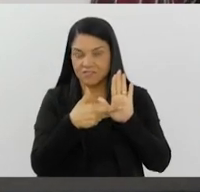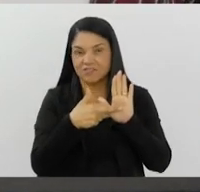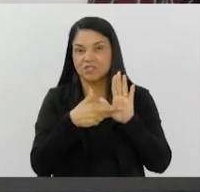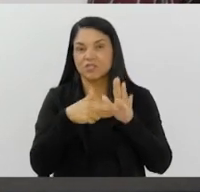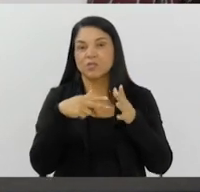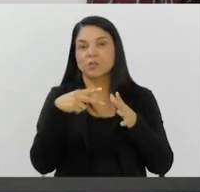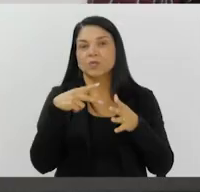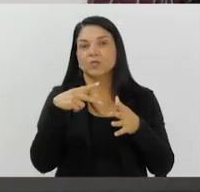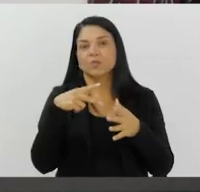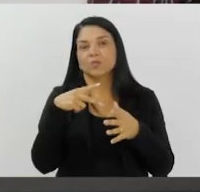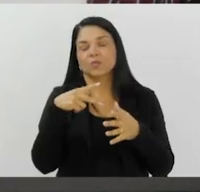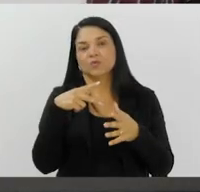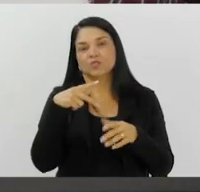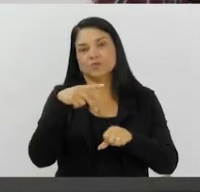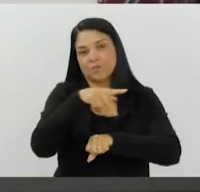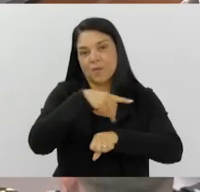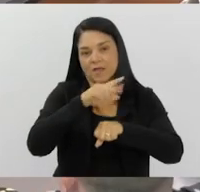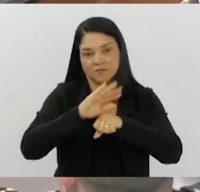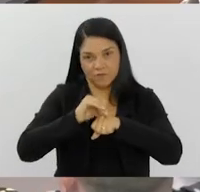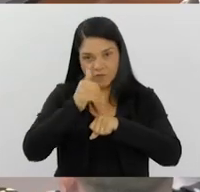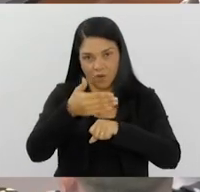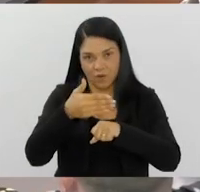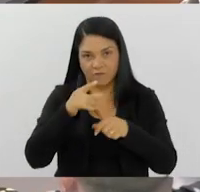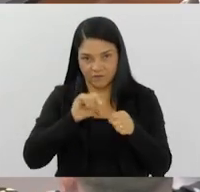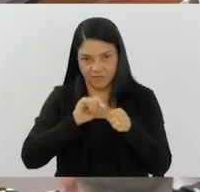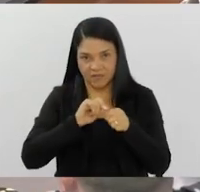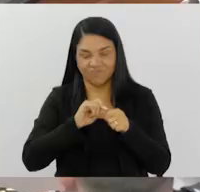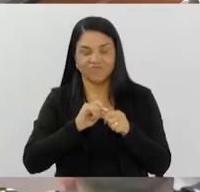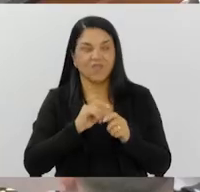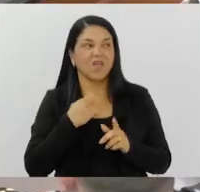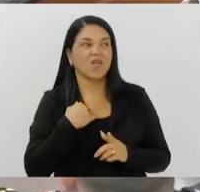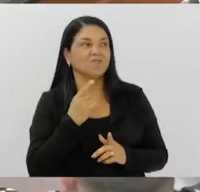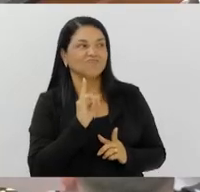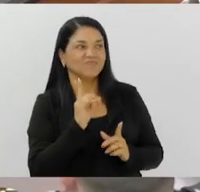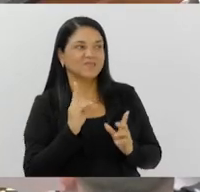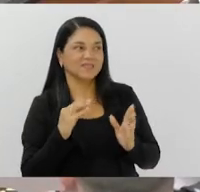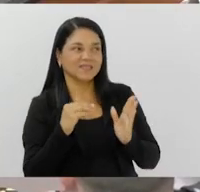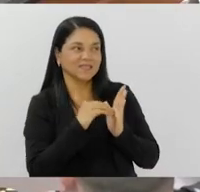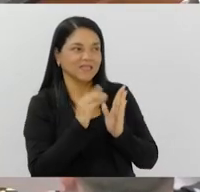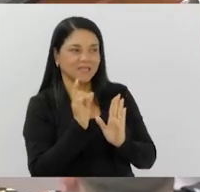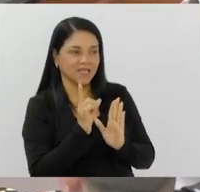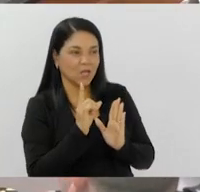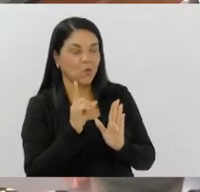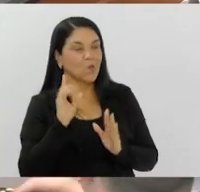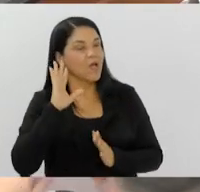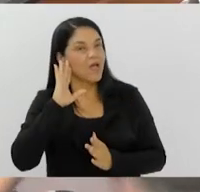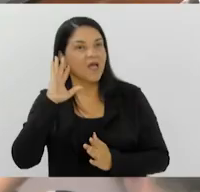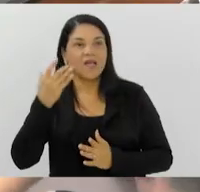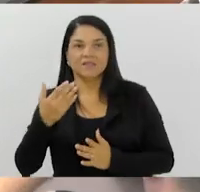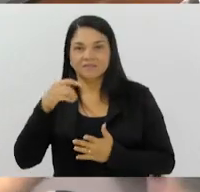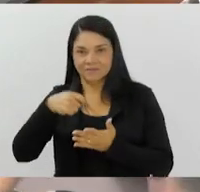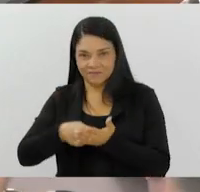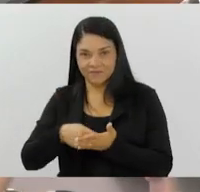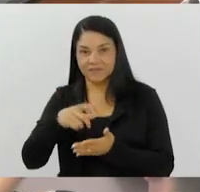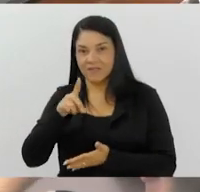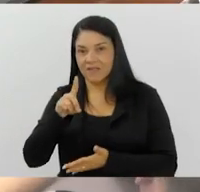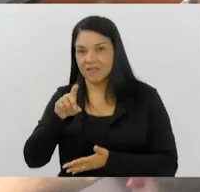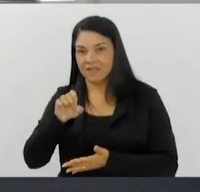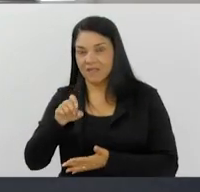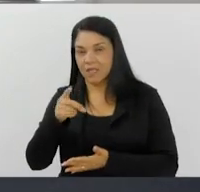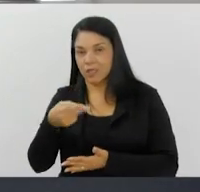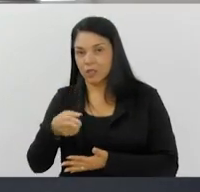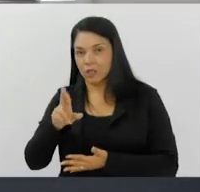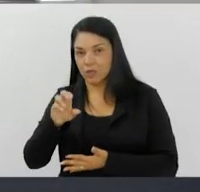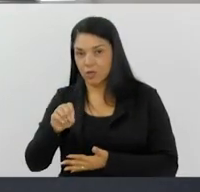fora você vocês incluíram aqui Salvo engano não porque foi muito recente essa decisão de Detroit é muito recente acho que seria bom você